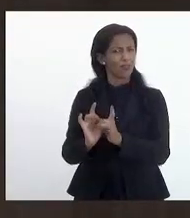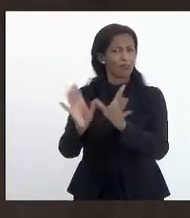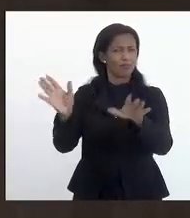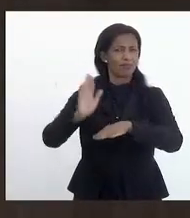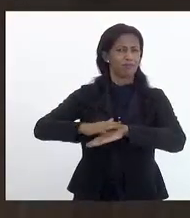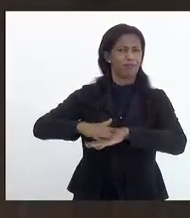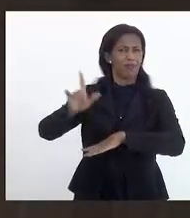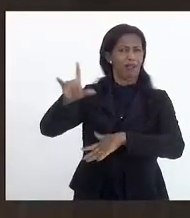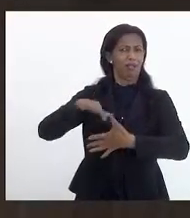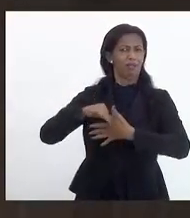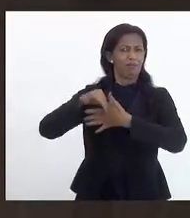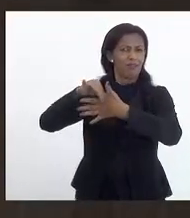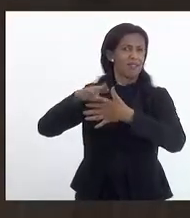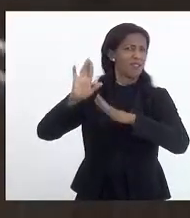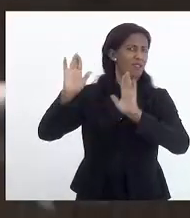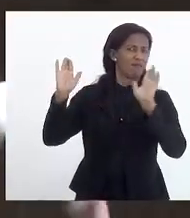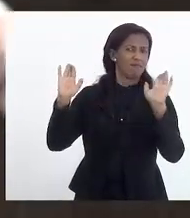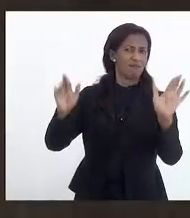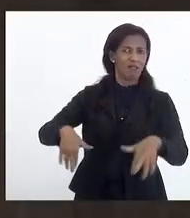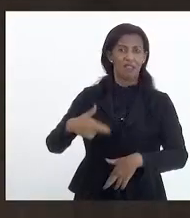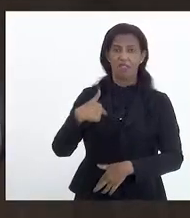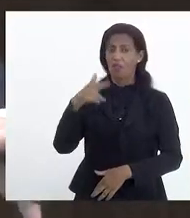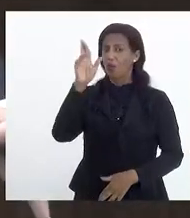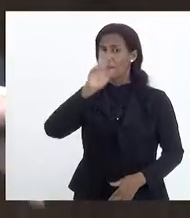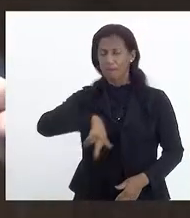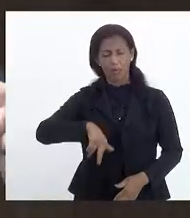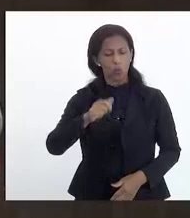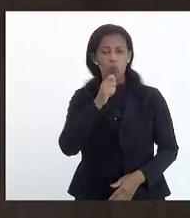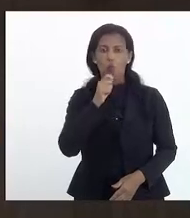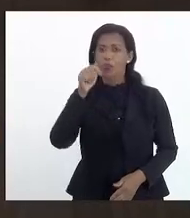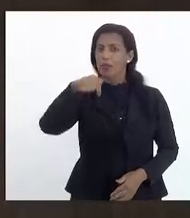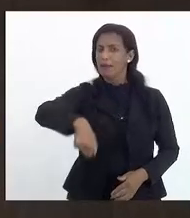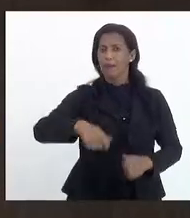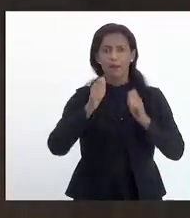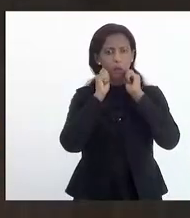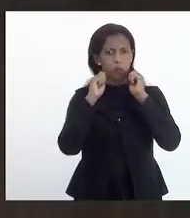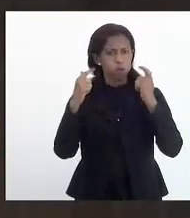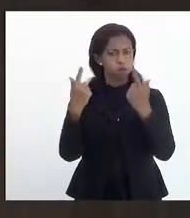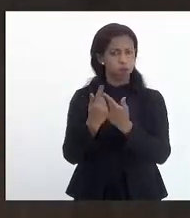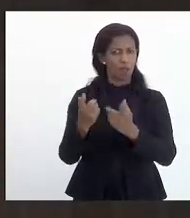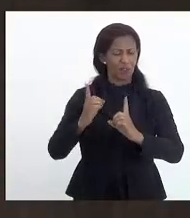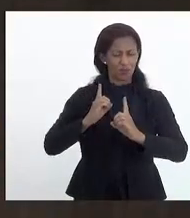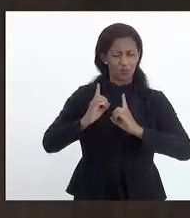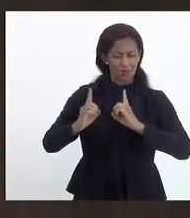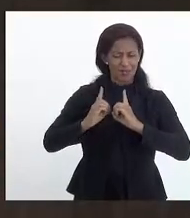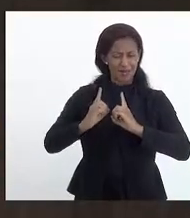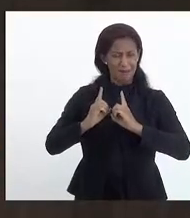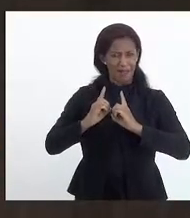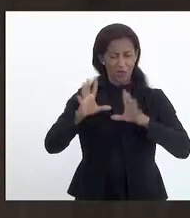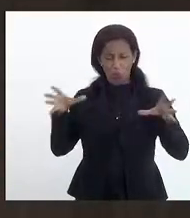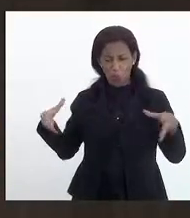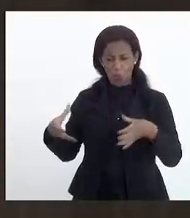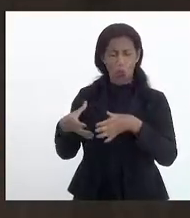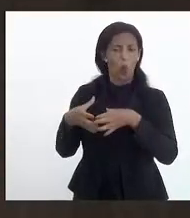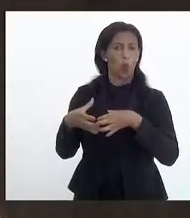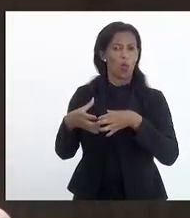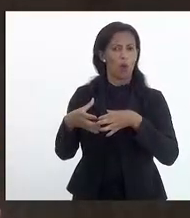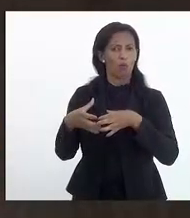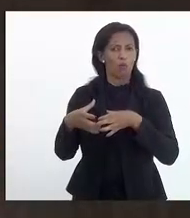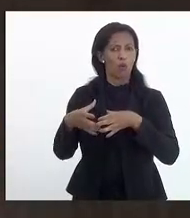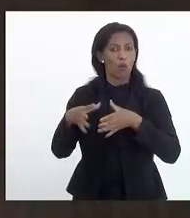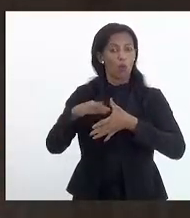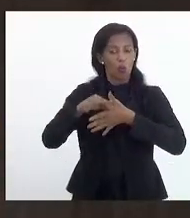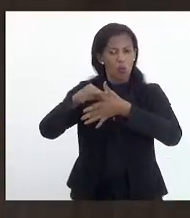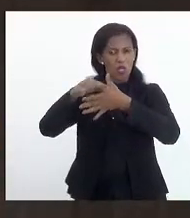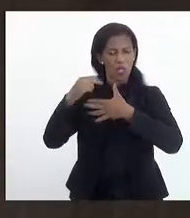líder deste parlamento, repito, não há nesta casa quem faça um debate em comunhão com Vossa Excelência como este líder